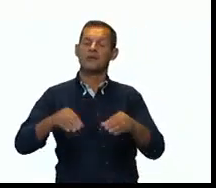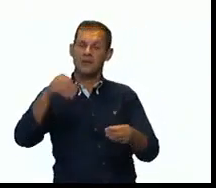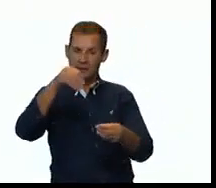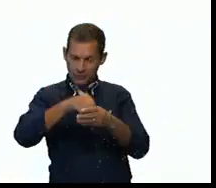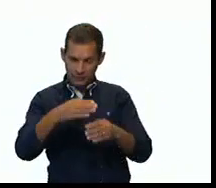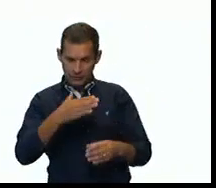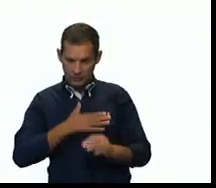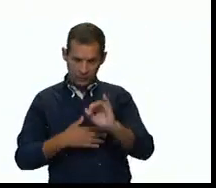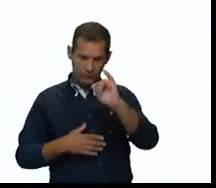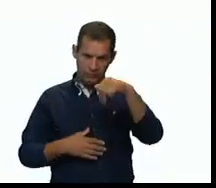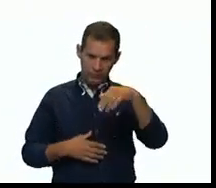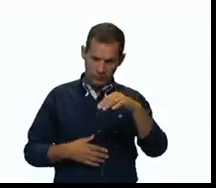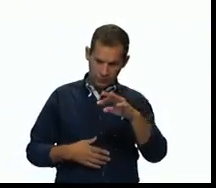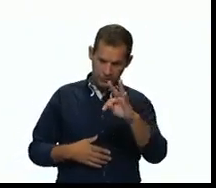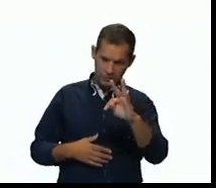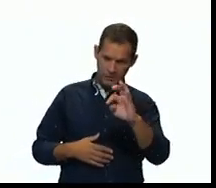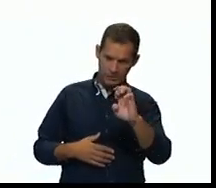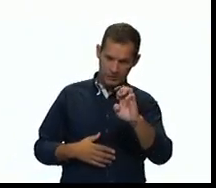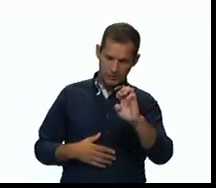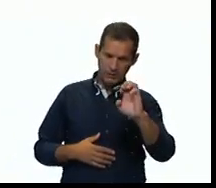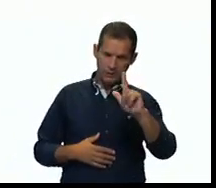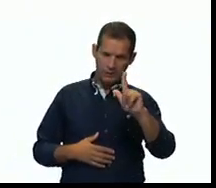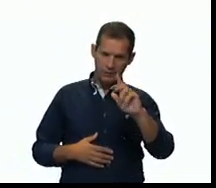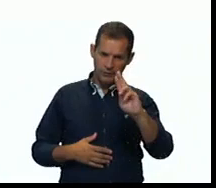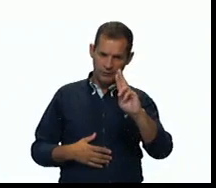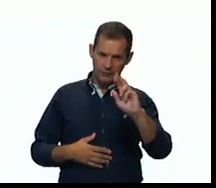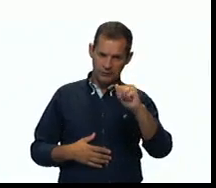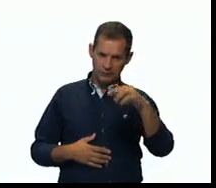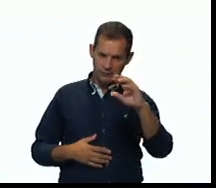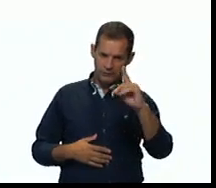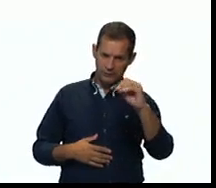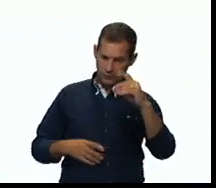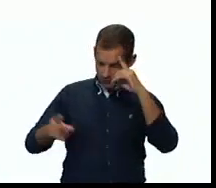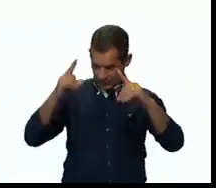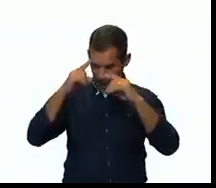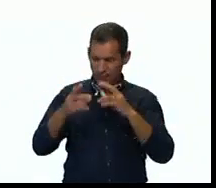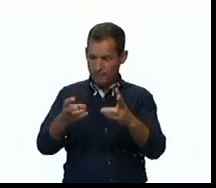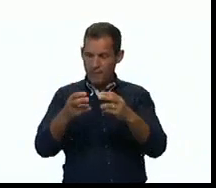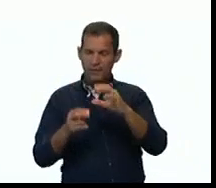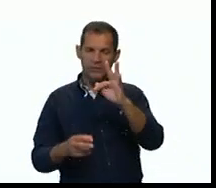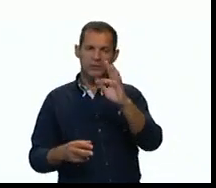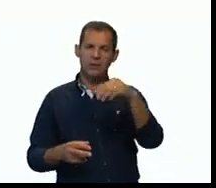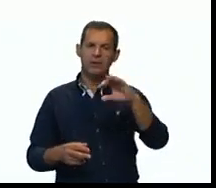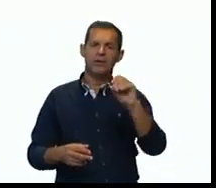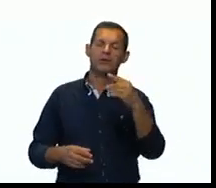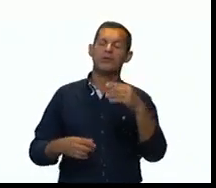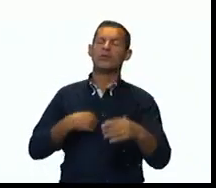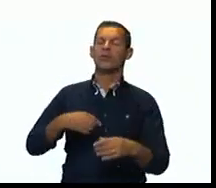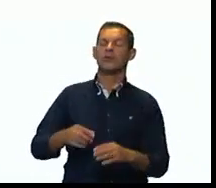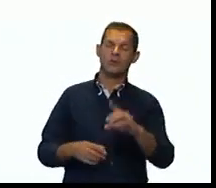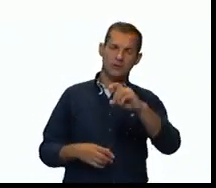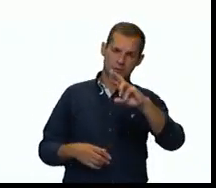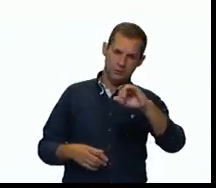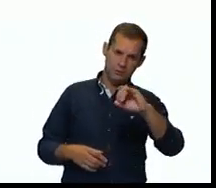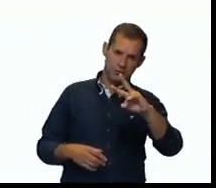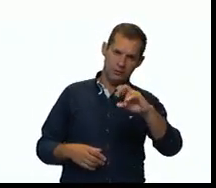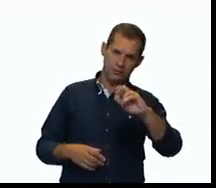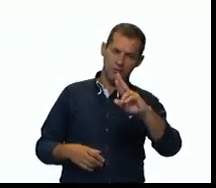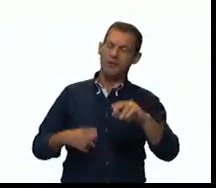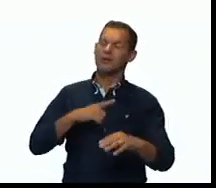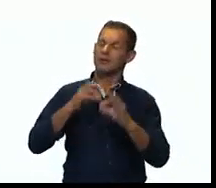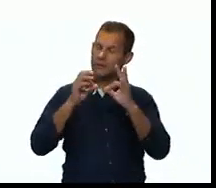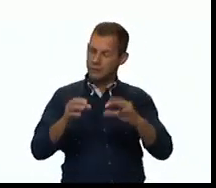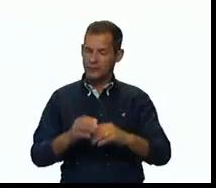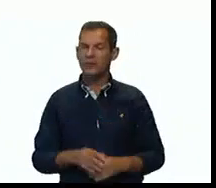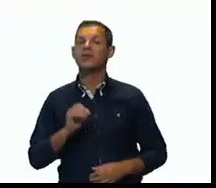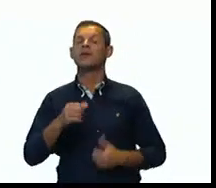do meu integrando. Essa é a ideia, quando você vai integrar. Então, eu tenho que descobrir a função. Quando eu derivar essa função, eu vou ter